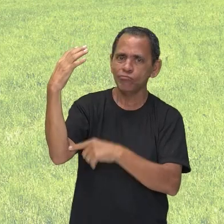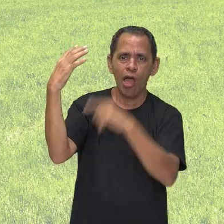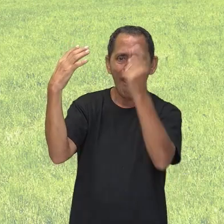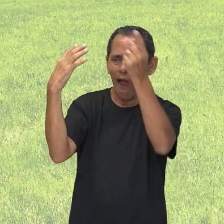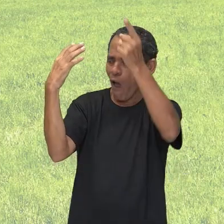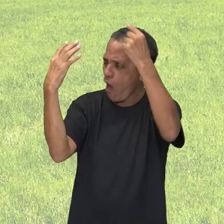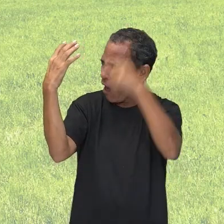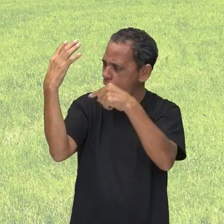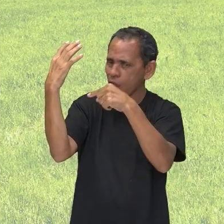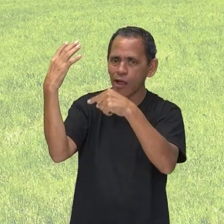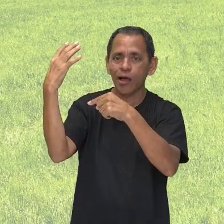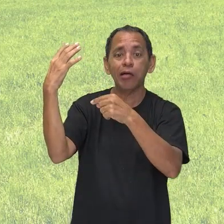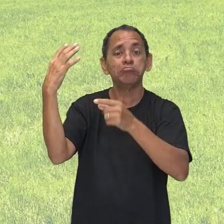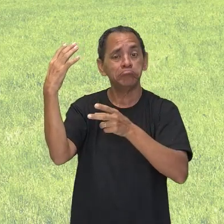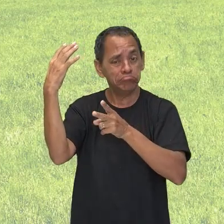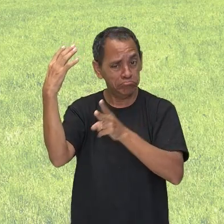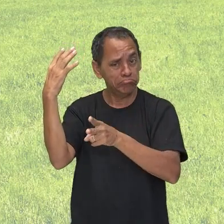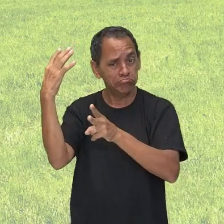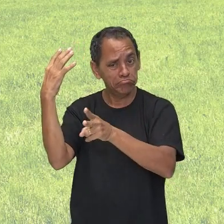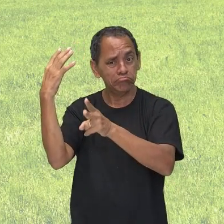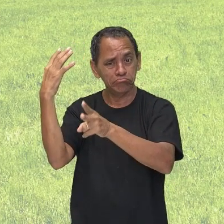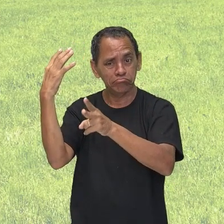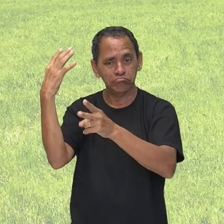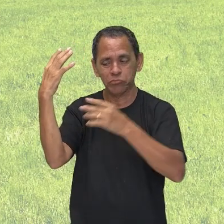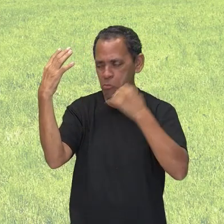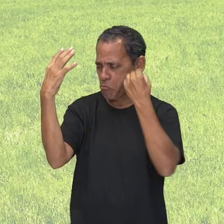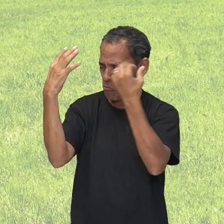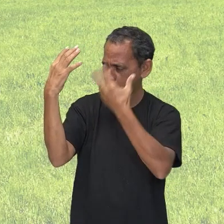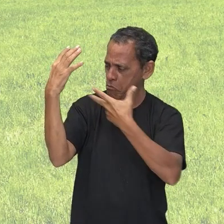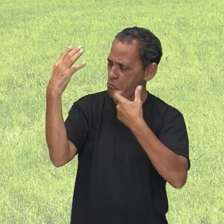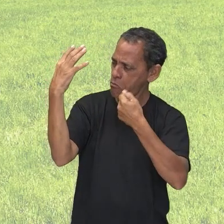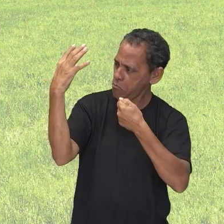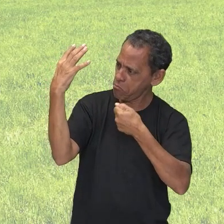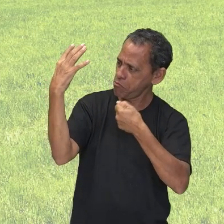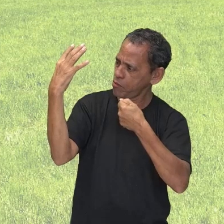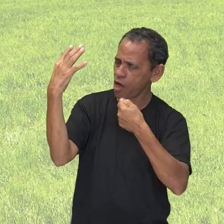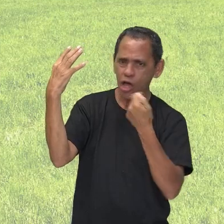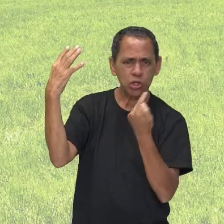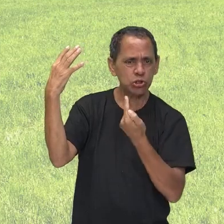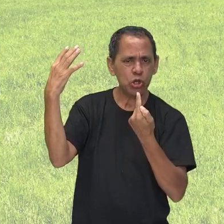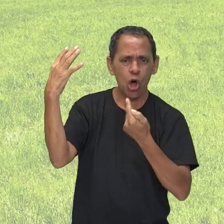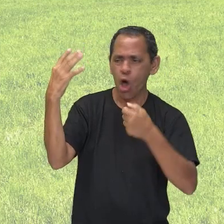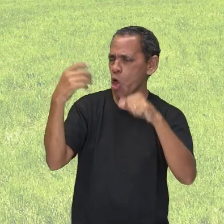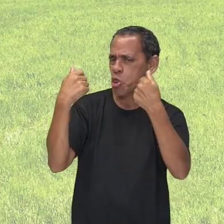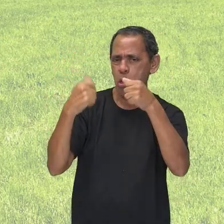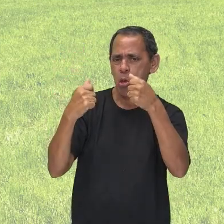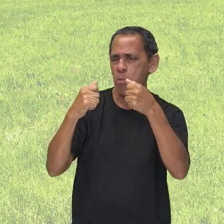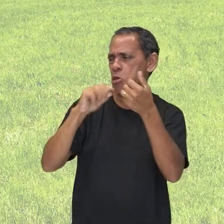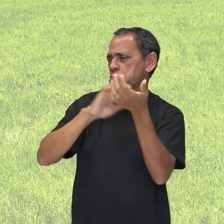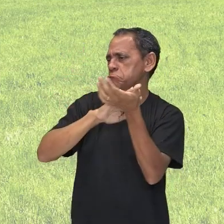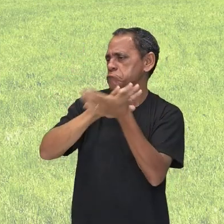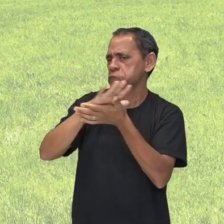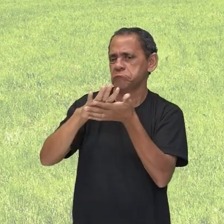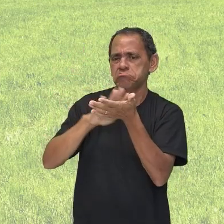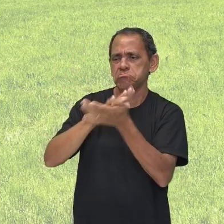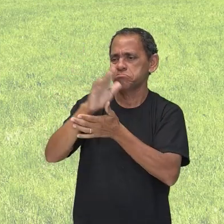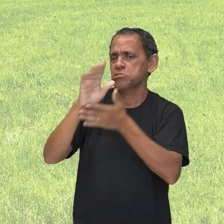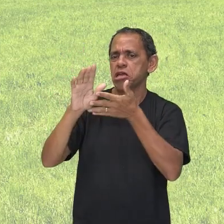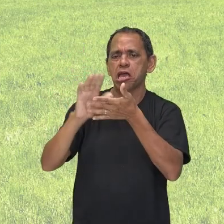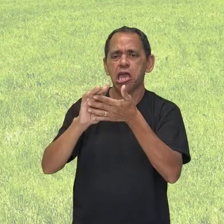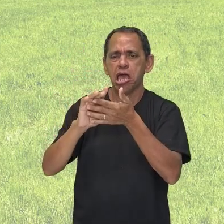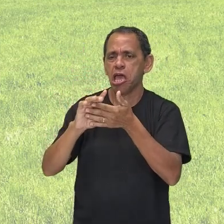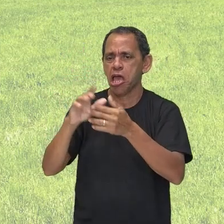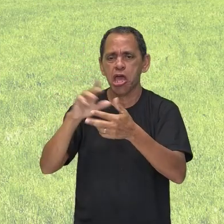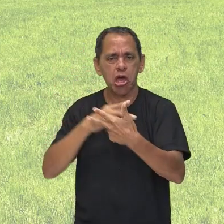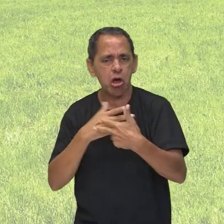continua bonita, sozinha, não necessita de ninguém. Então, o poder da